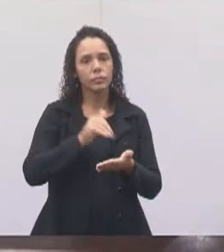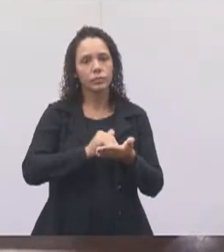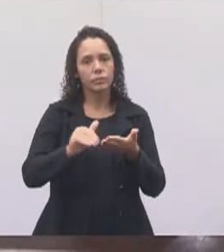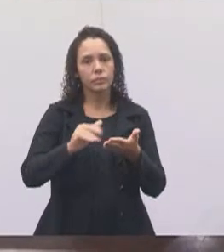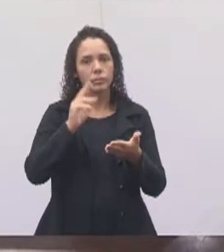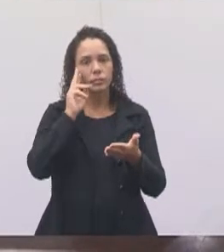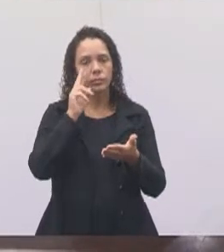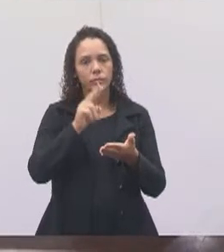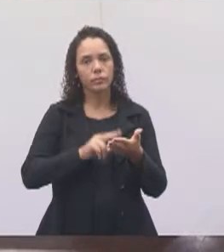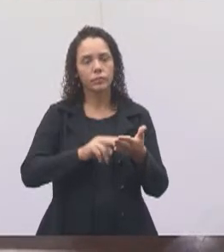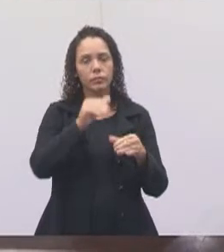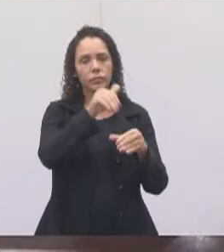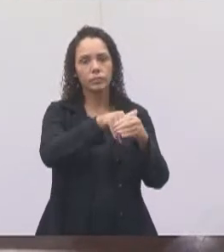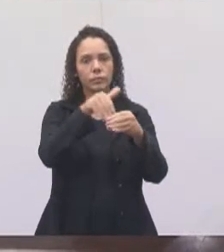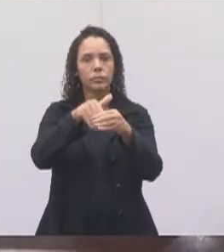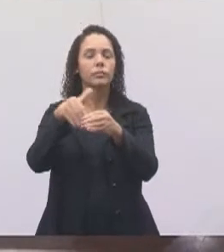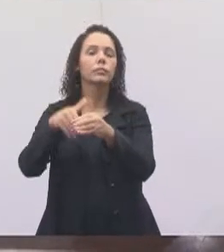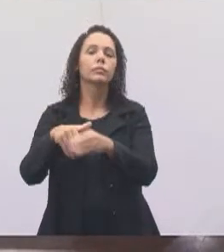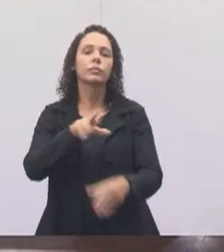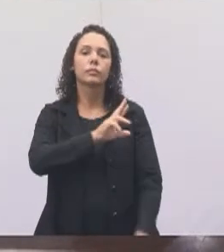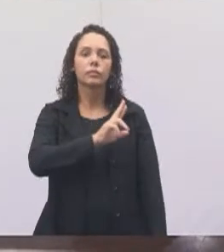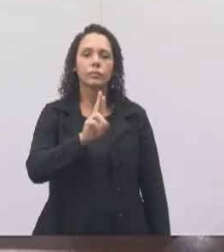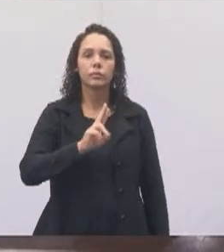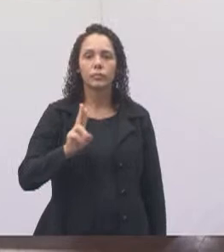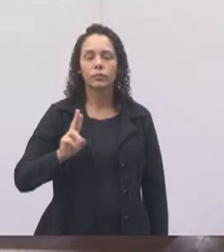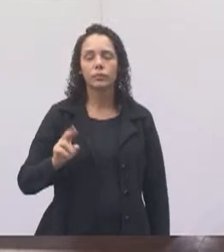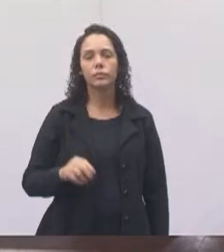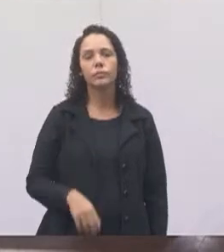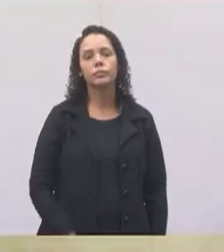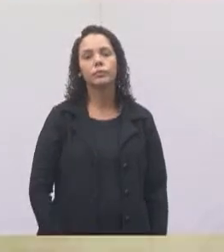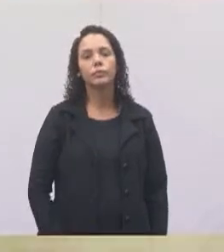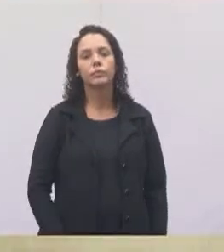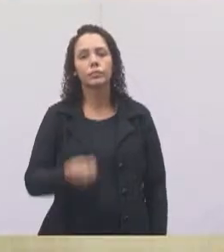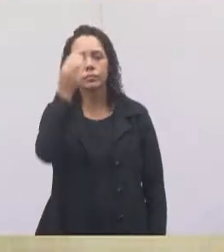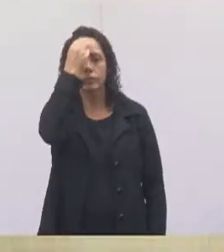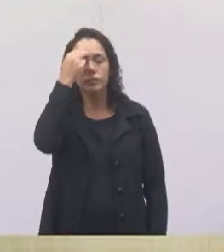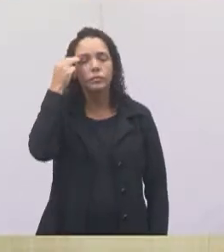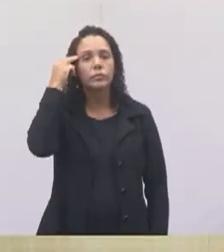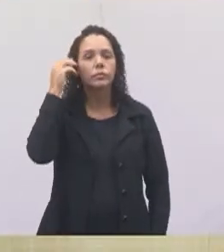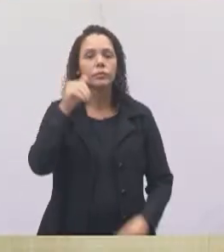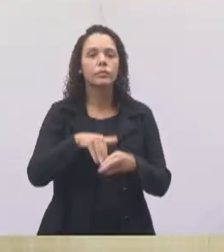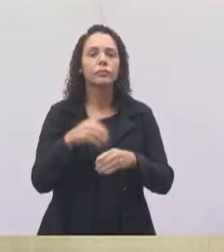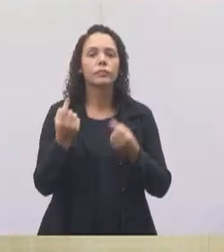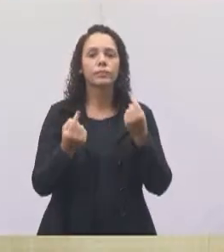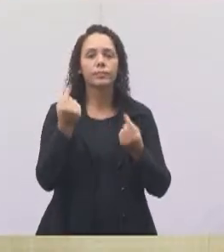proceda à votação do projeto na forma regimental. Como vota a vereadora Maria Amélia?